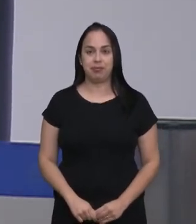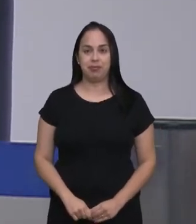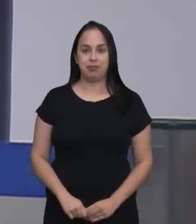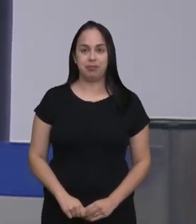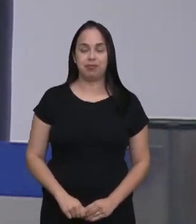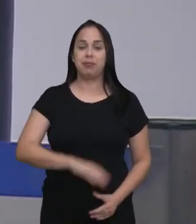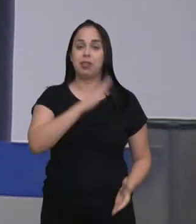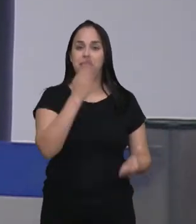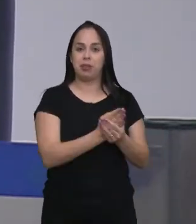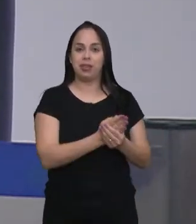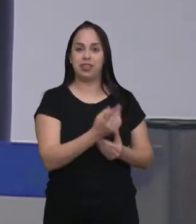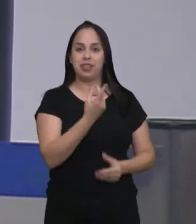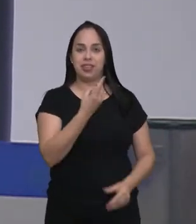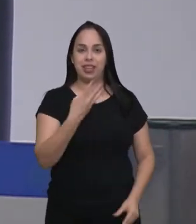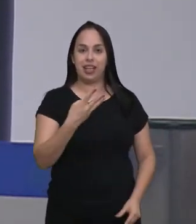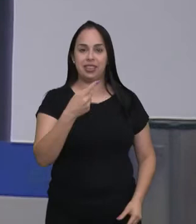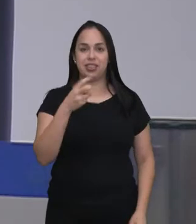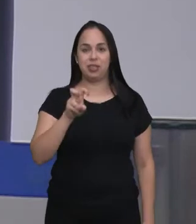Processo número